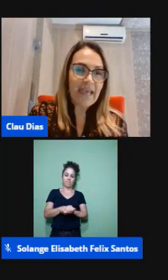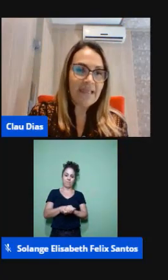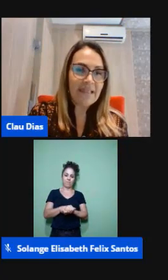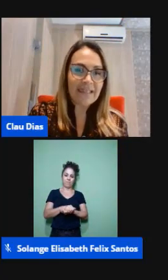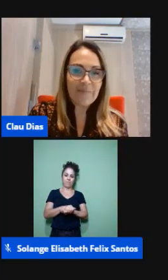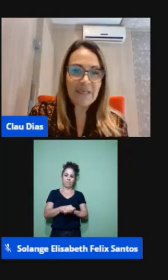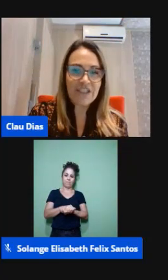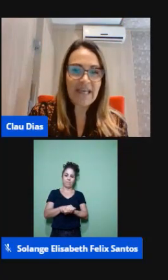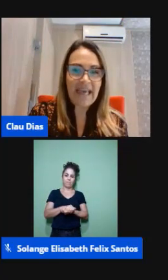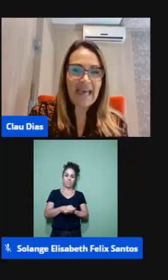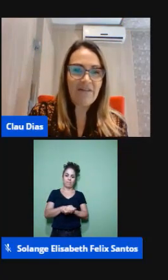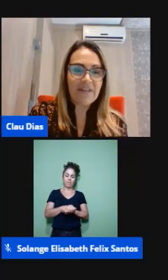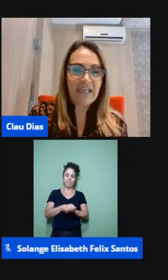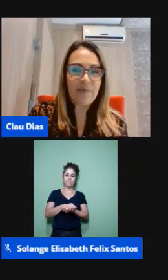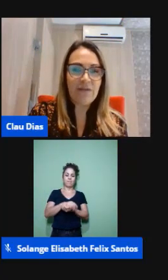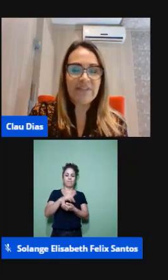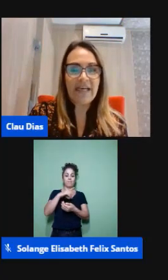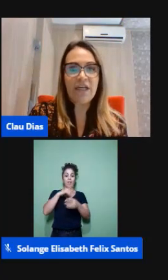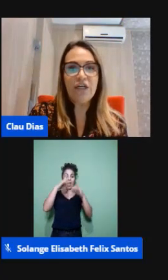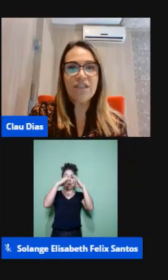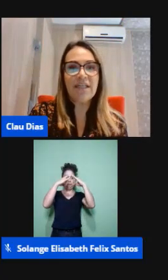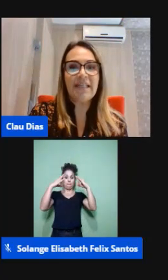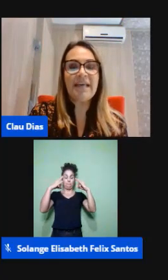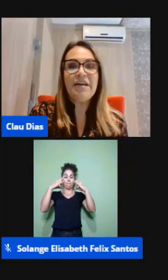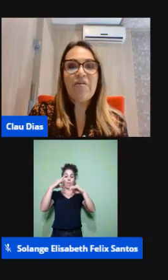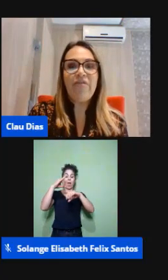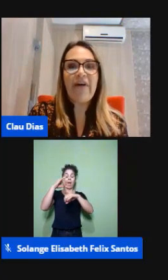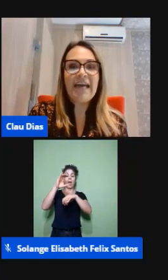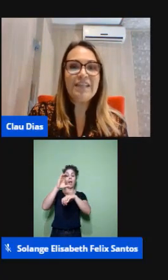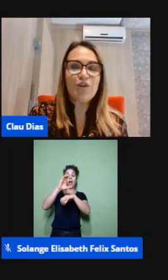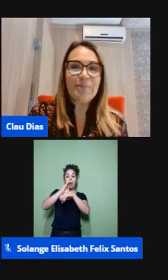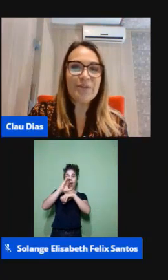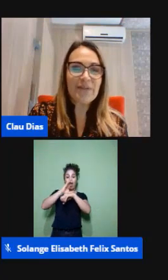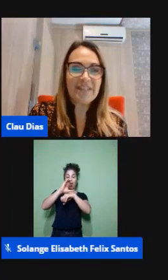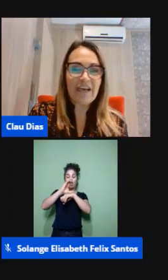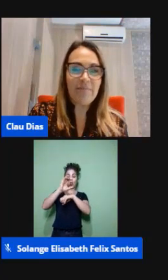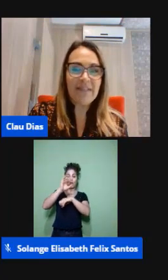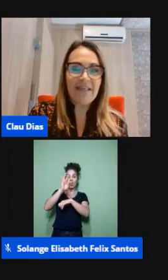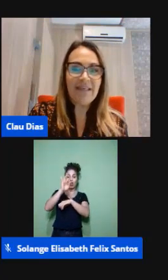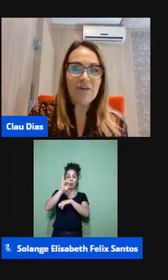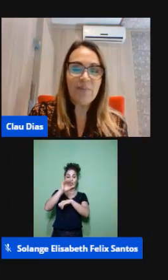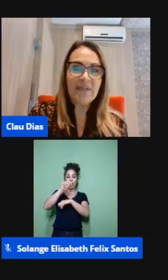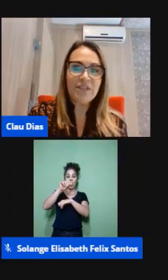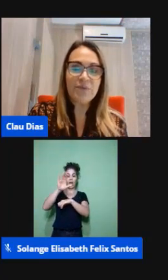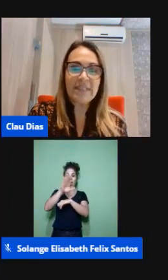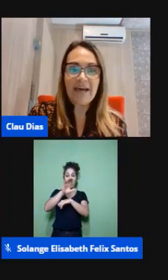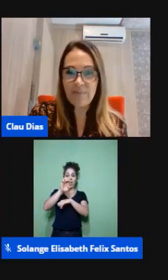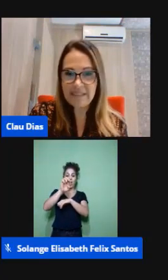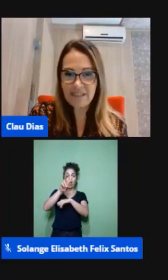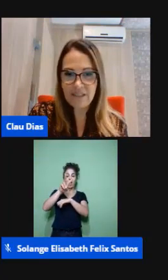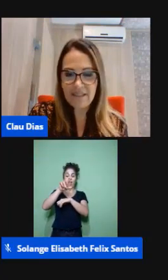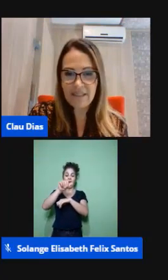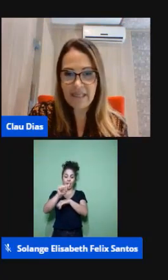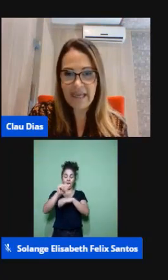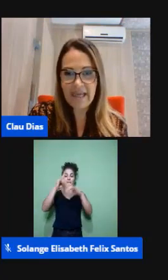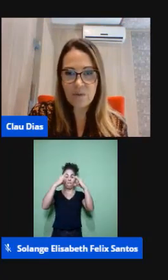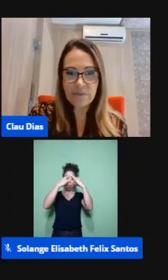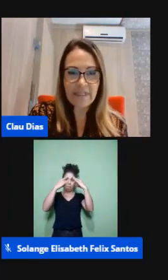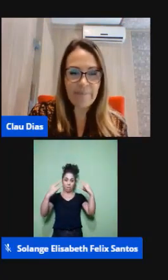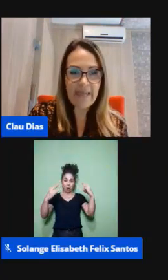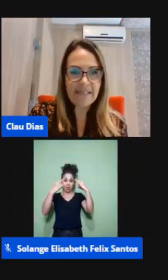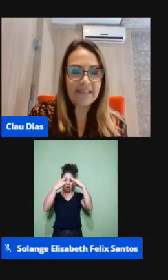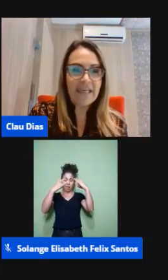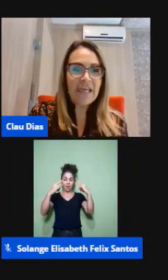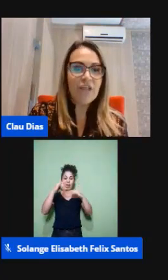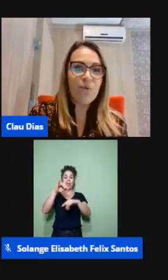Aí também, lá da EMEI Tia Eva, da EMEI Lúcia Ângela, né? Várias opções de cabaninha. Uma eles usaram bastante TNT,